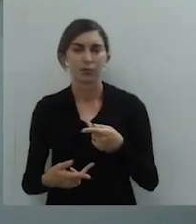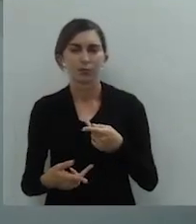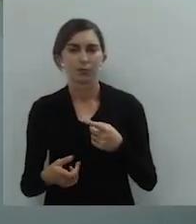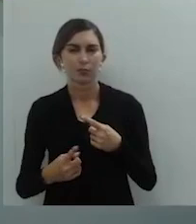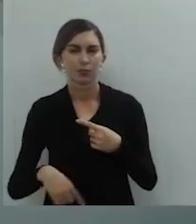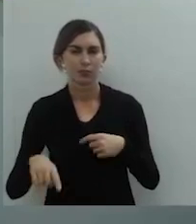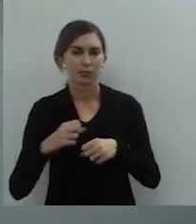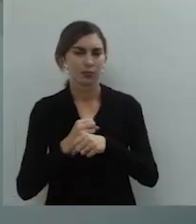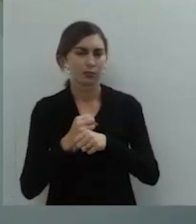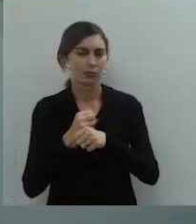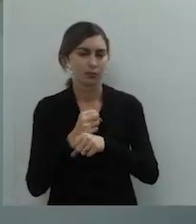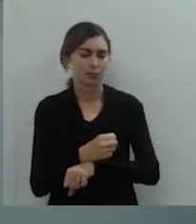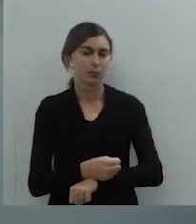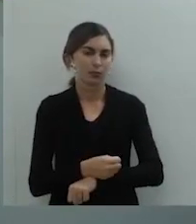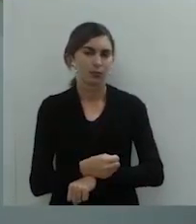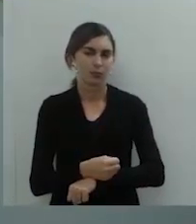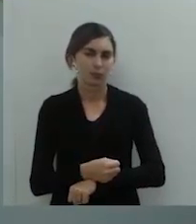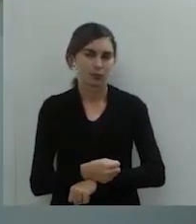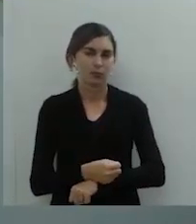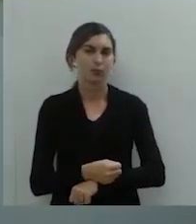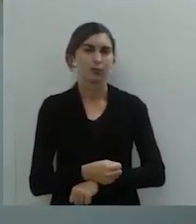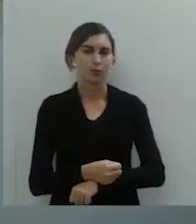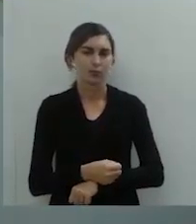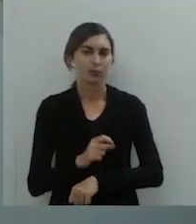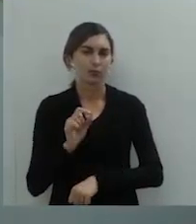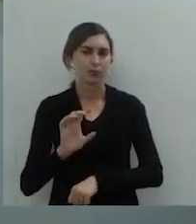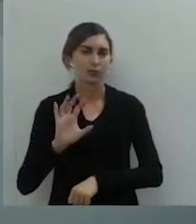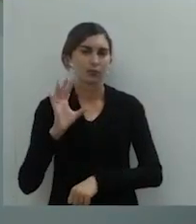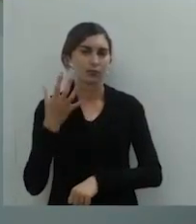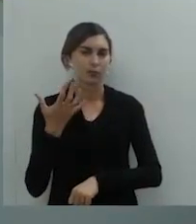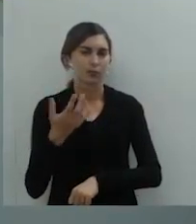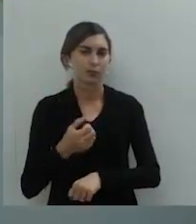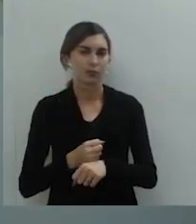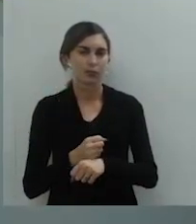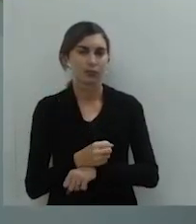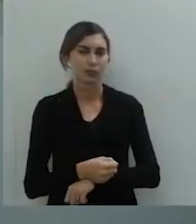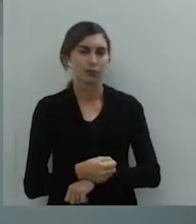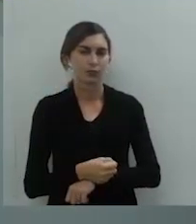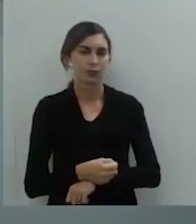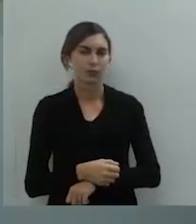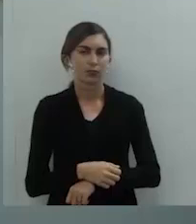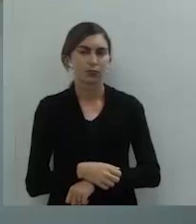dos escravos e do que aconteceu com os escravos